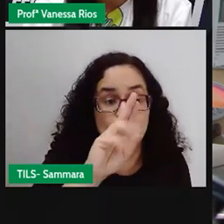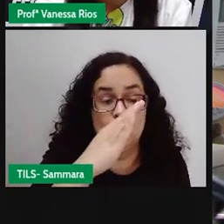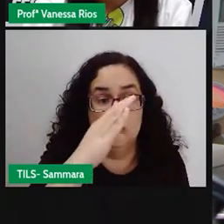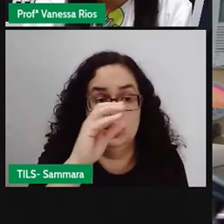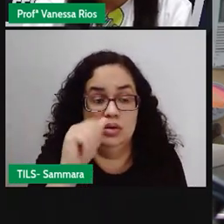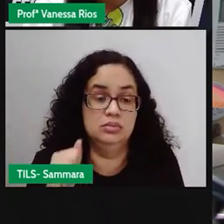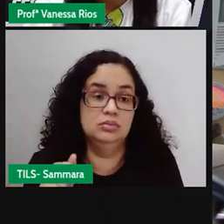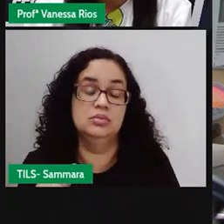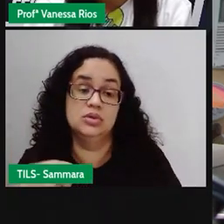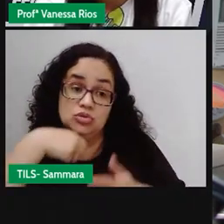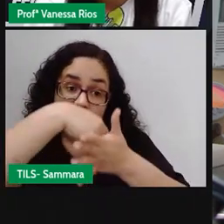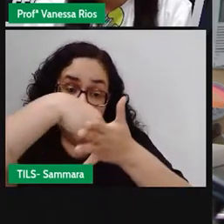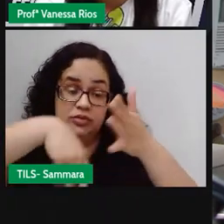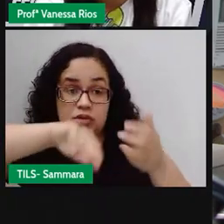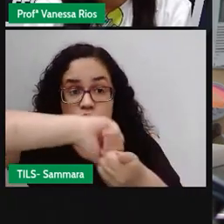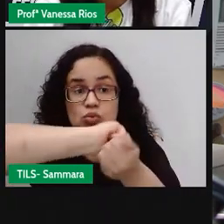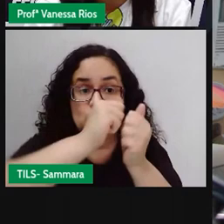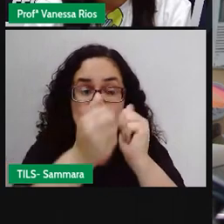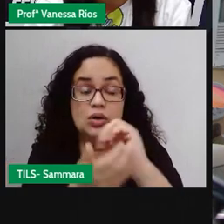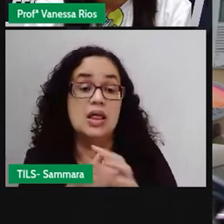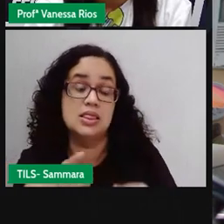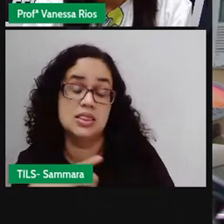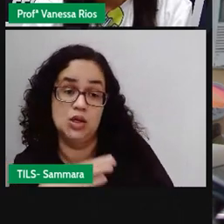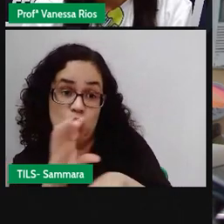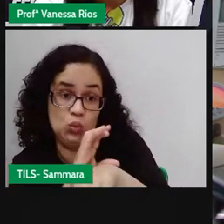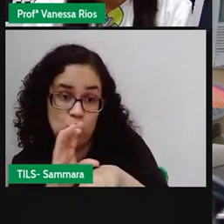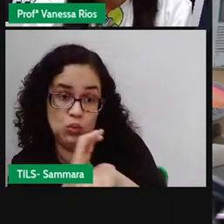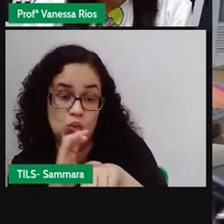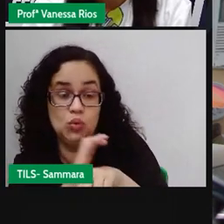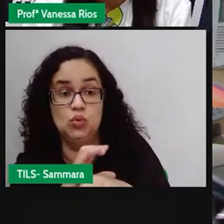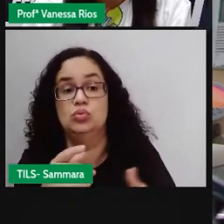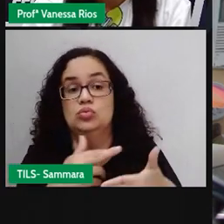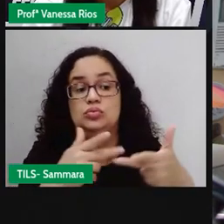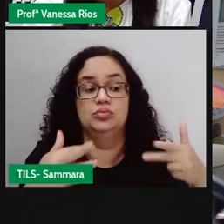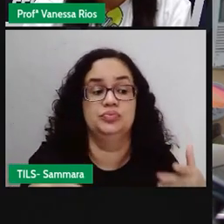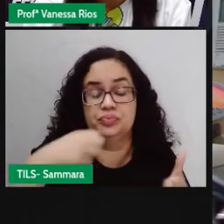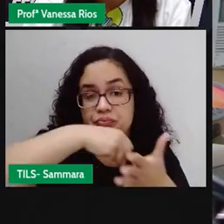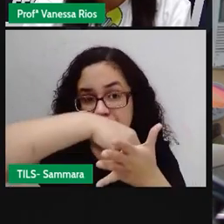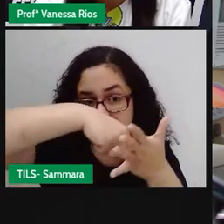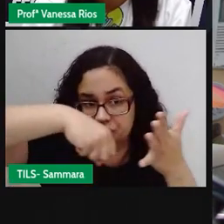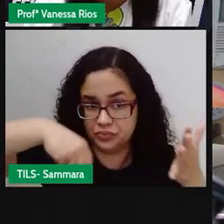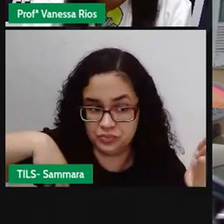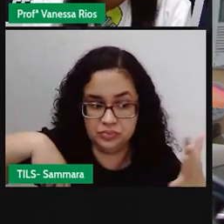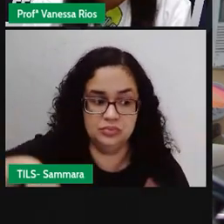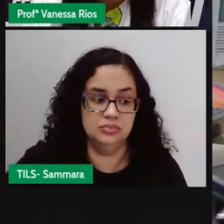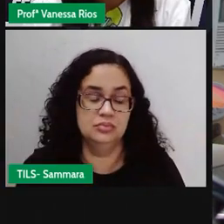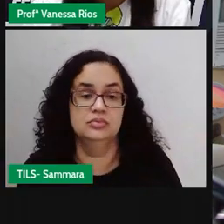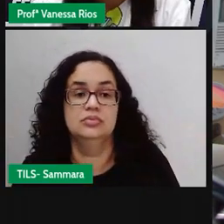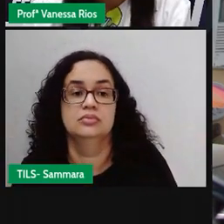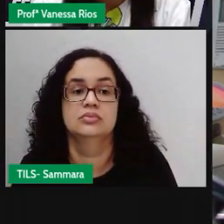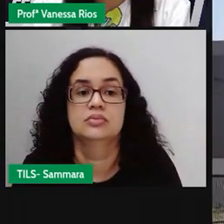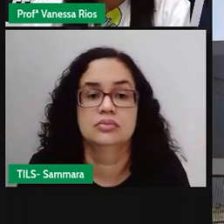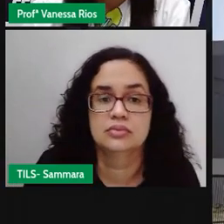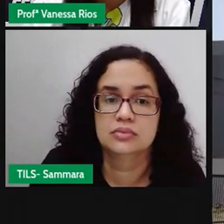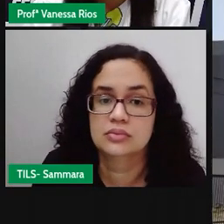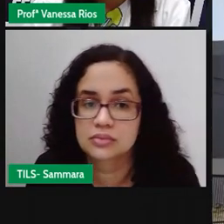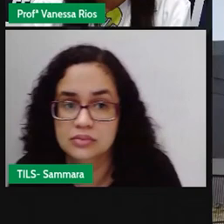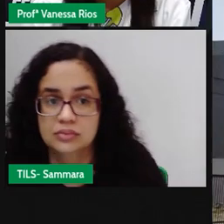de atividades artísticas, onde tem cursos e outros tipos de atividades relacionadas à arte.